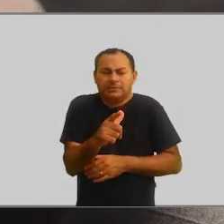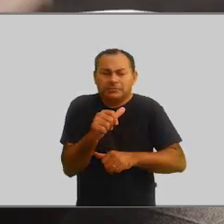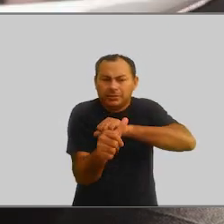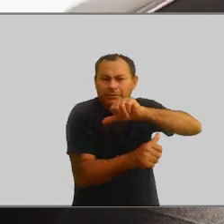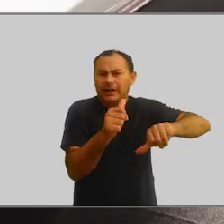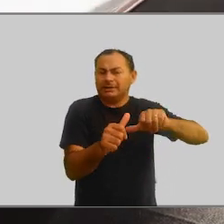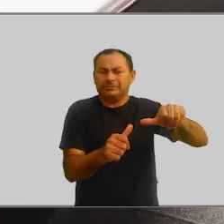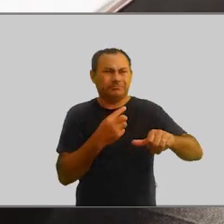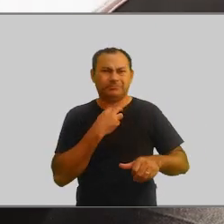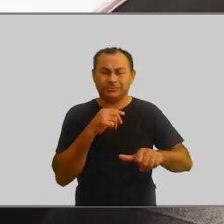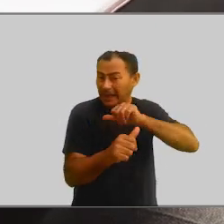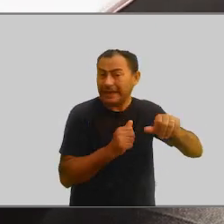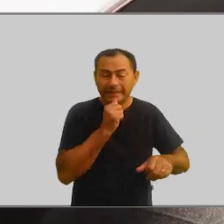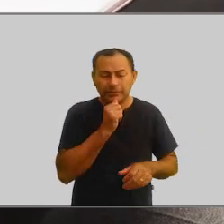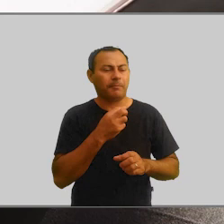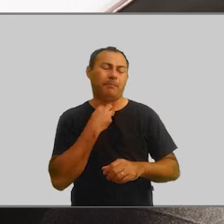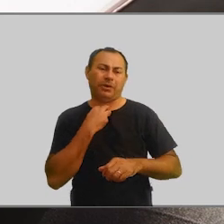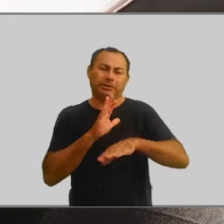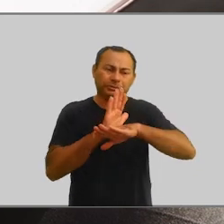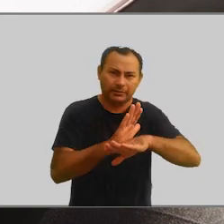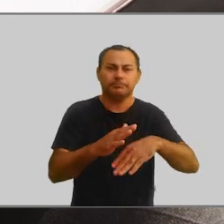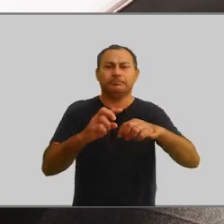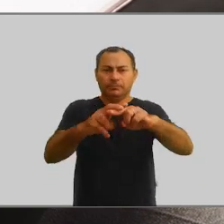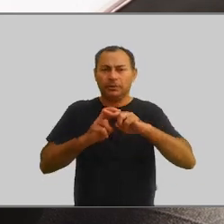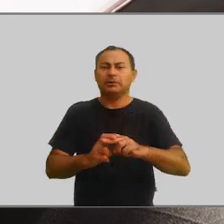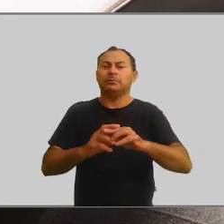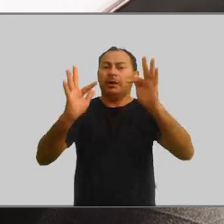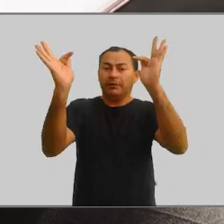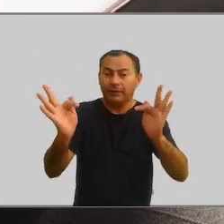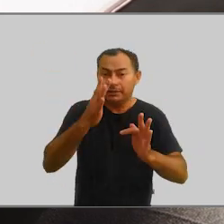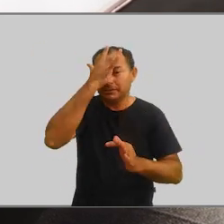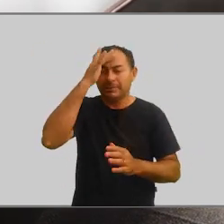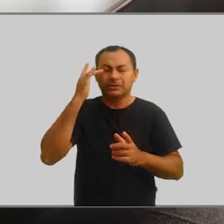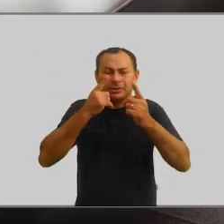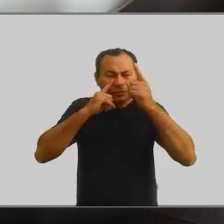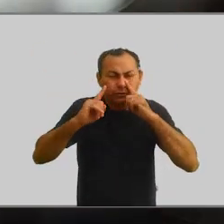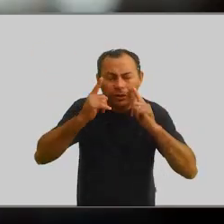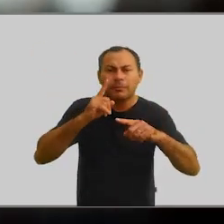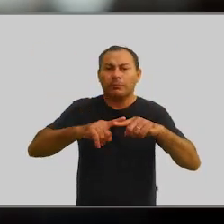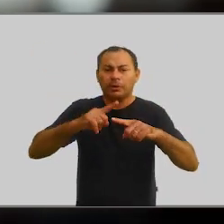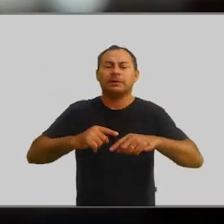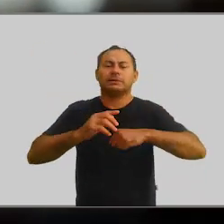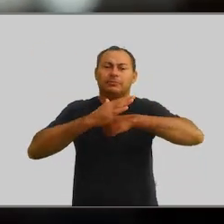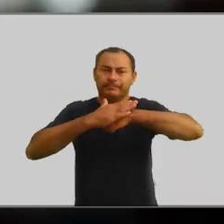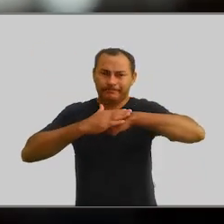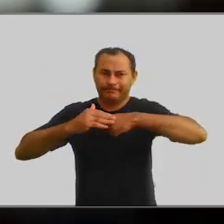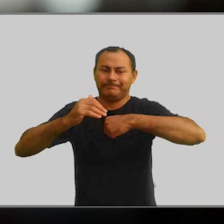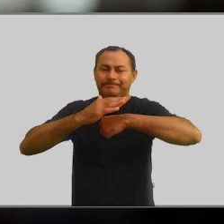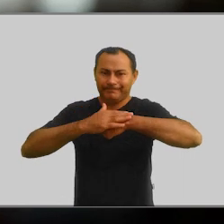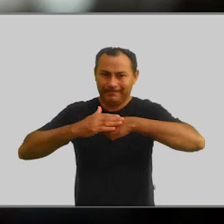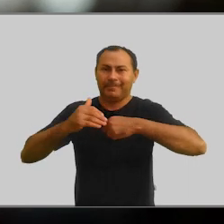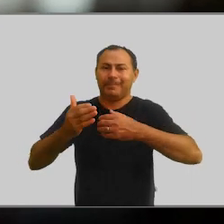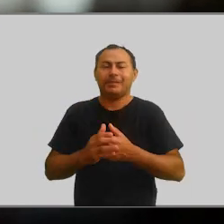ferido, não poderá ajudar os feridos. Por isso, bem-aventurados os que choram, pois serão